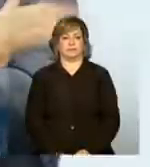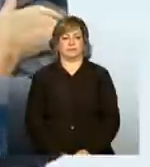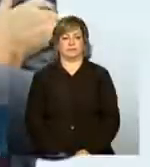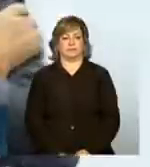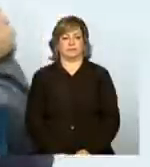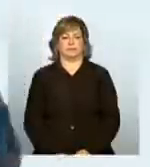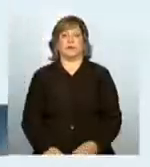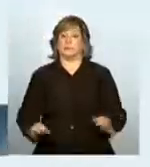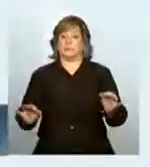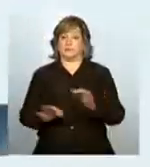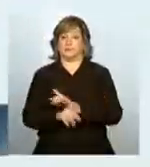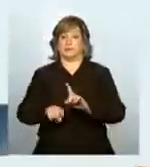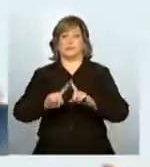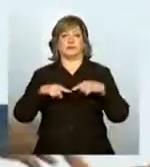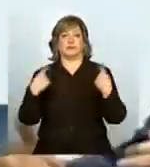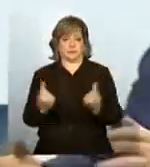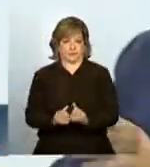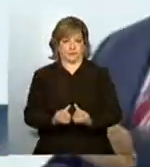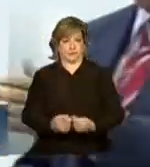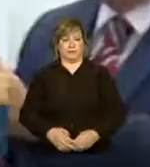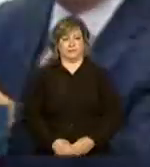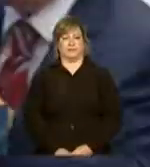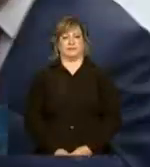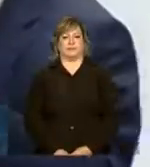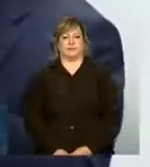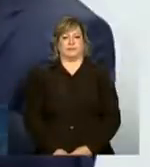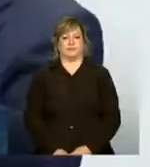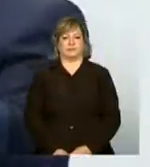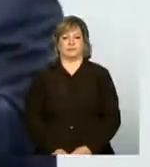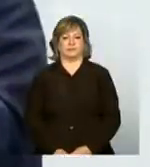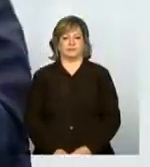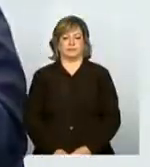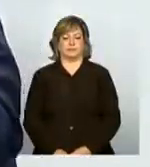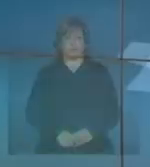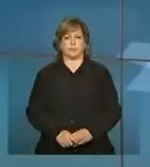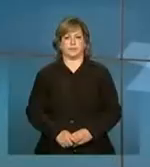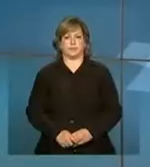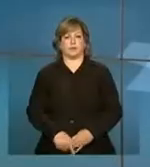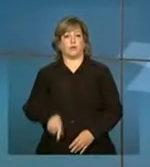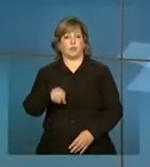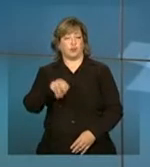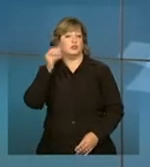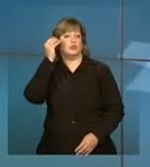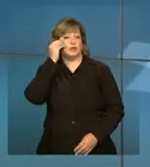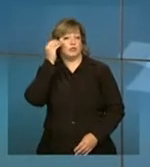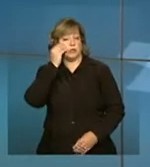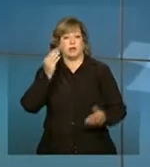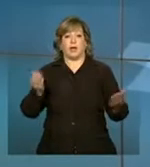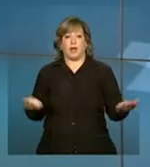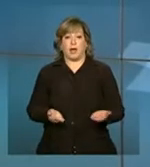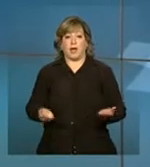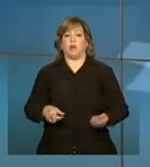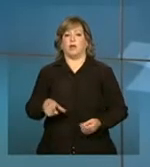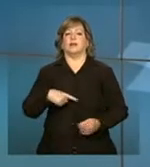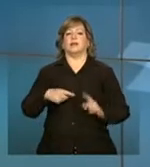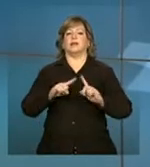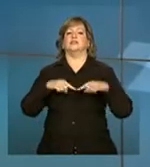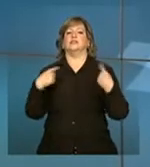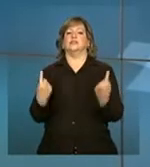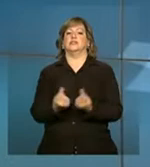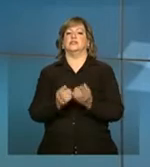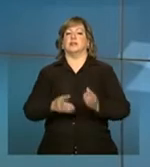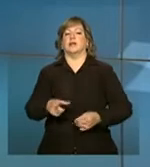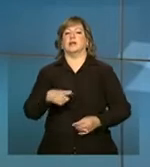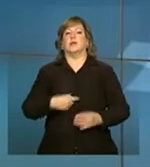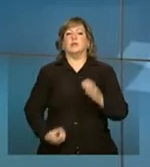Está encerrada esta cerimônia. Você assistiu à cerimônia de inauguração